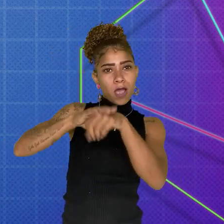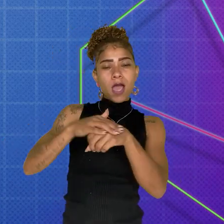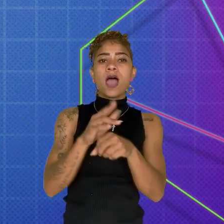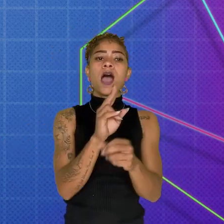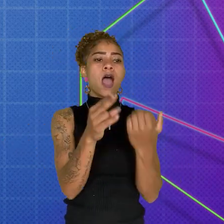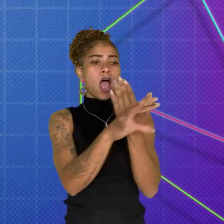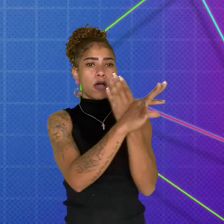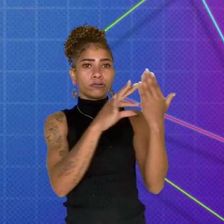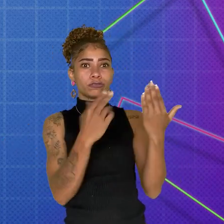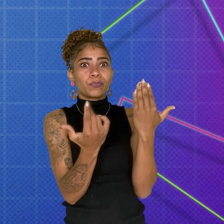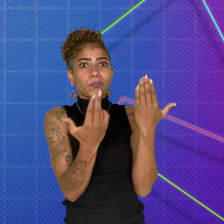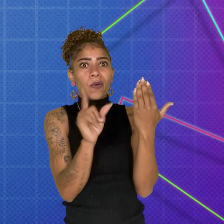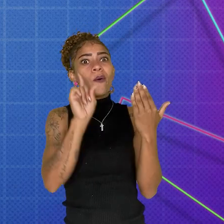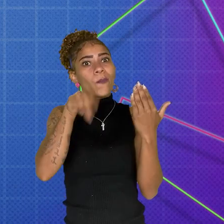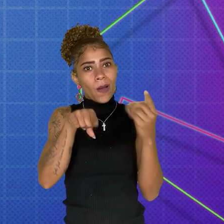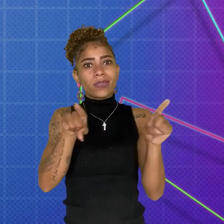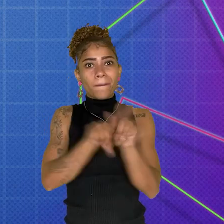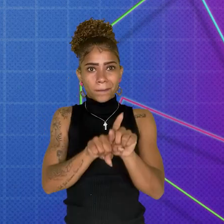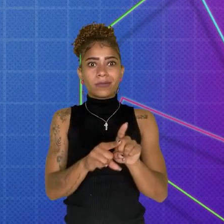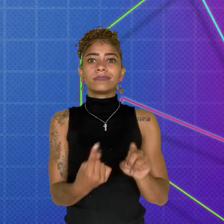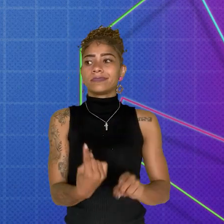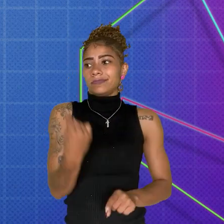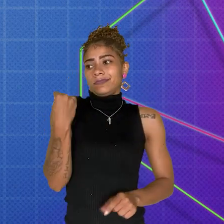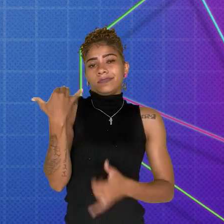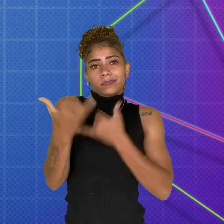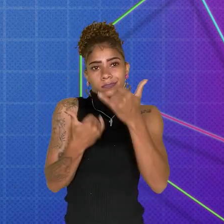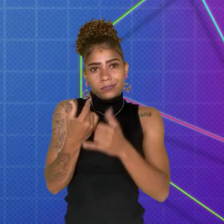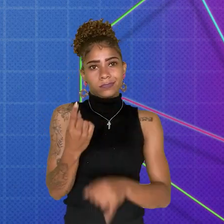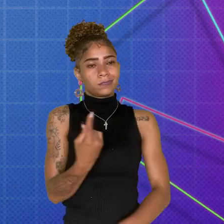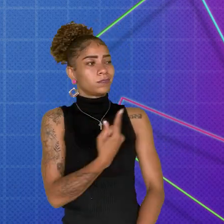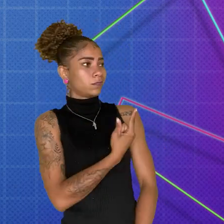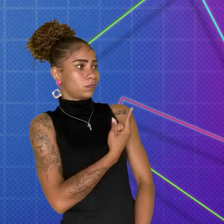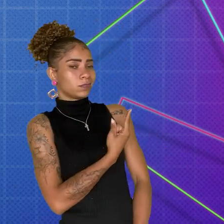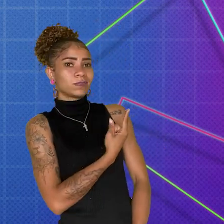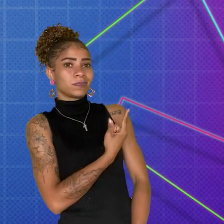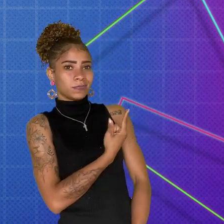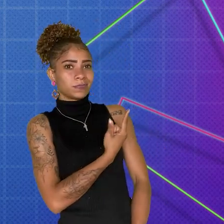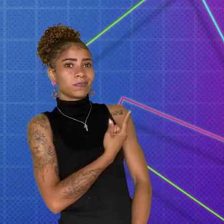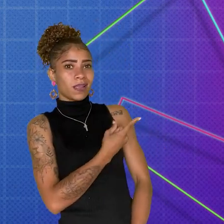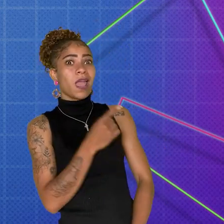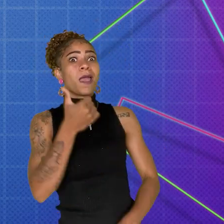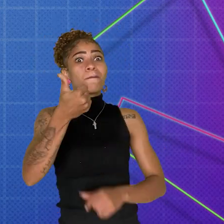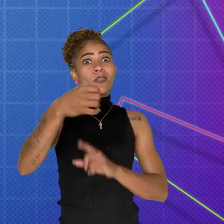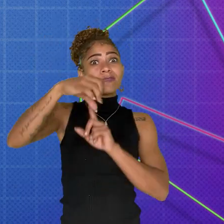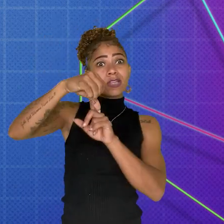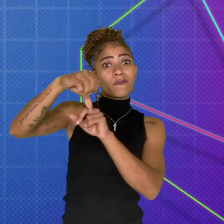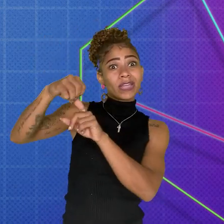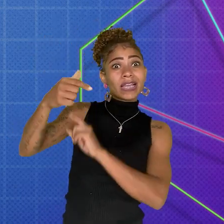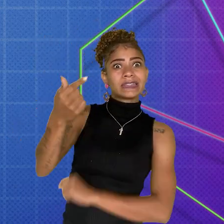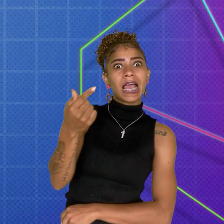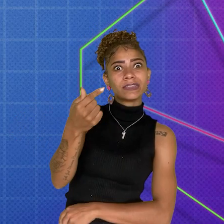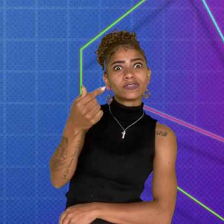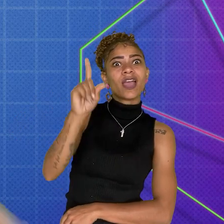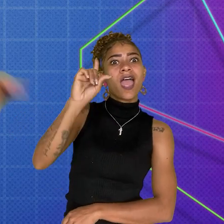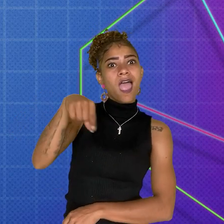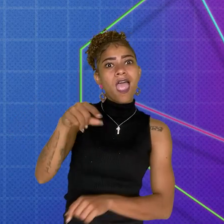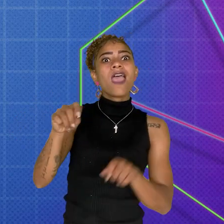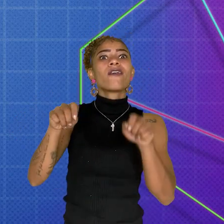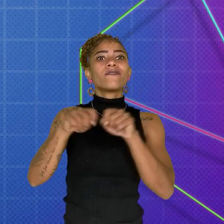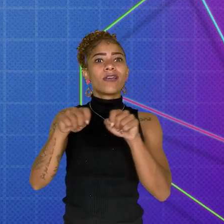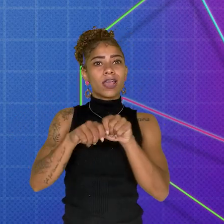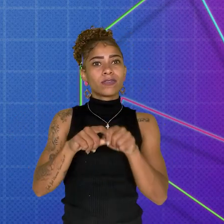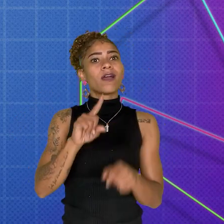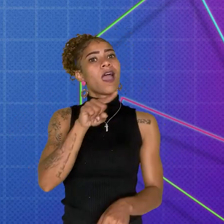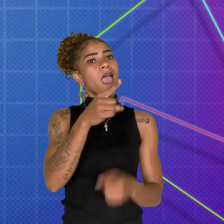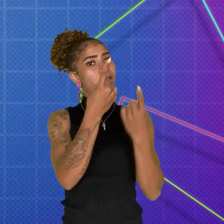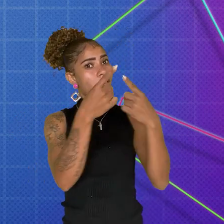sonora ajuda a criar a atmosfera épica da série. Final Fantasy VII. 1997. A trilha